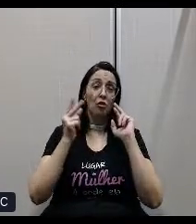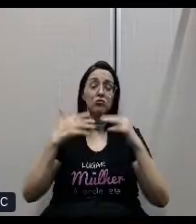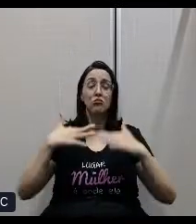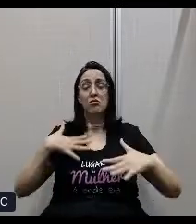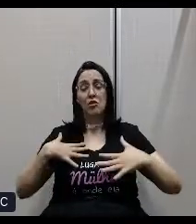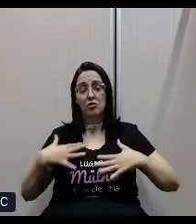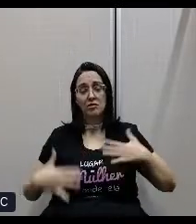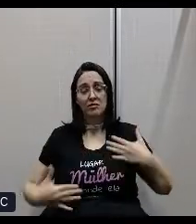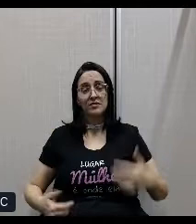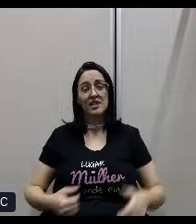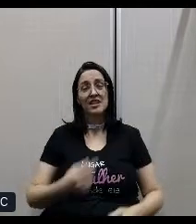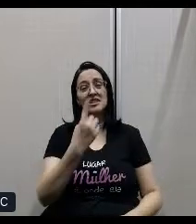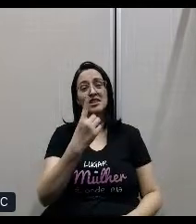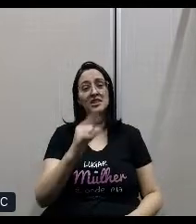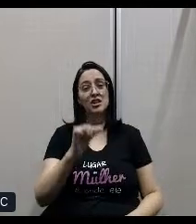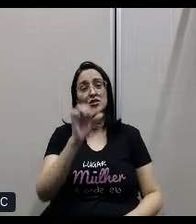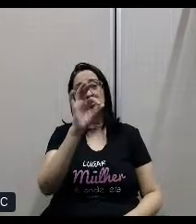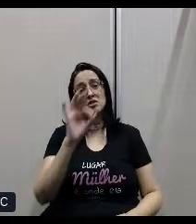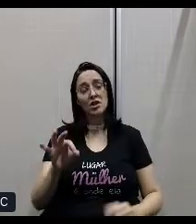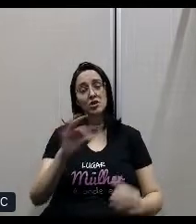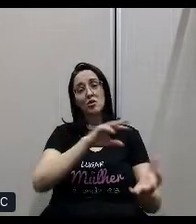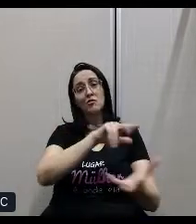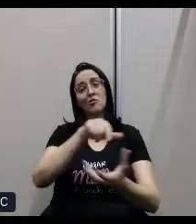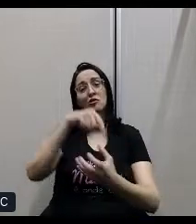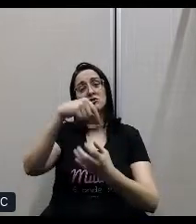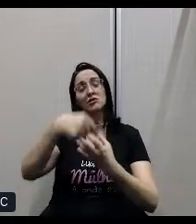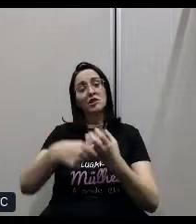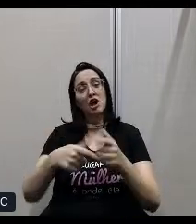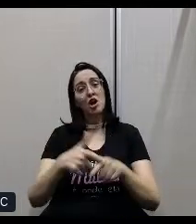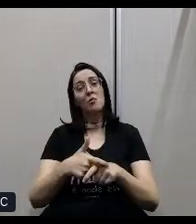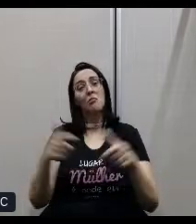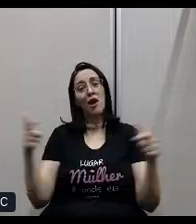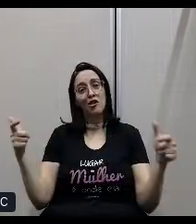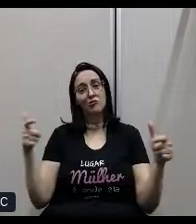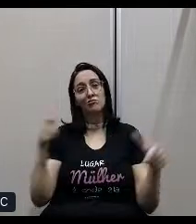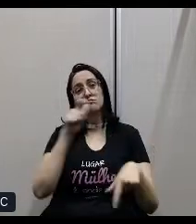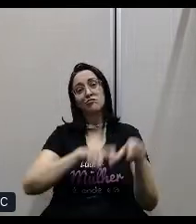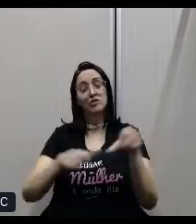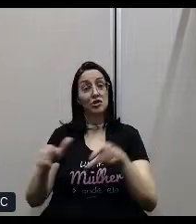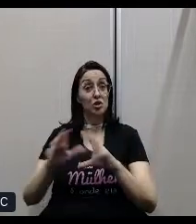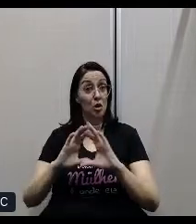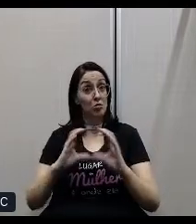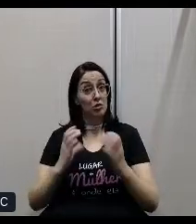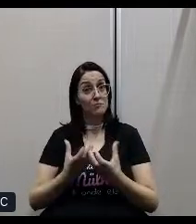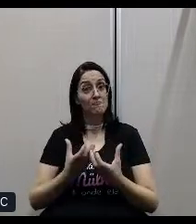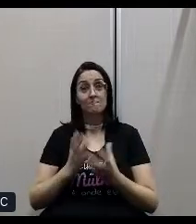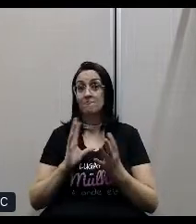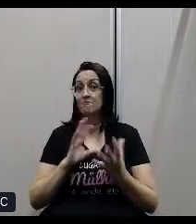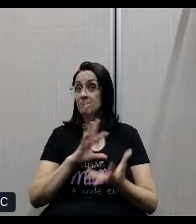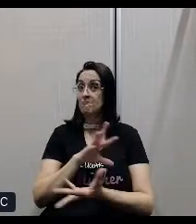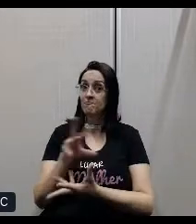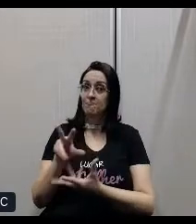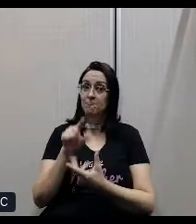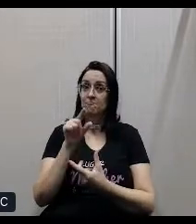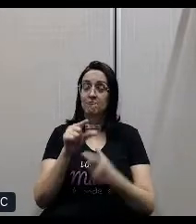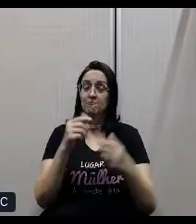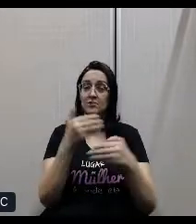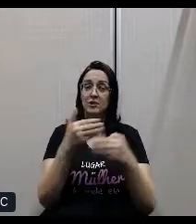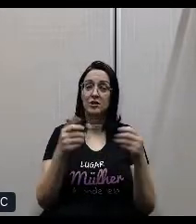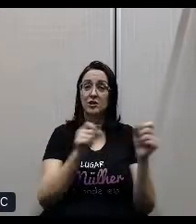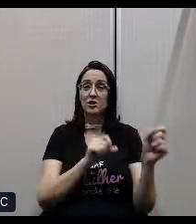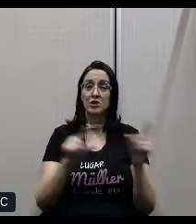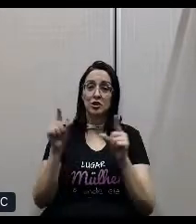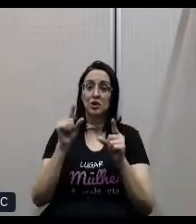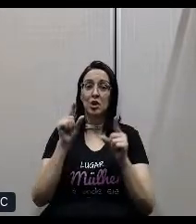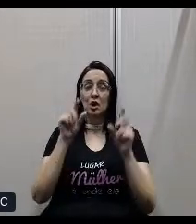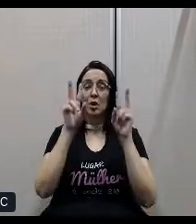da população global, o que forma o maior grupo minoritário em todo o mundo. E passando o slide do título, no